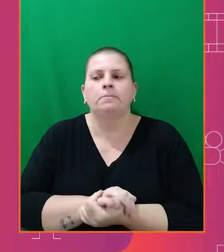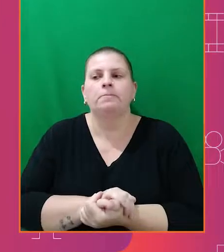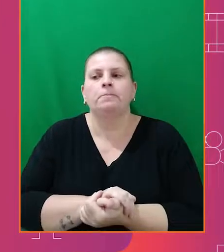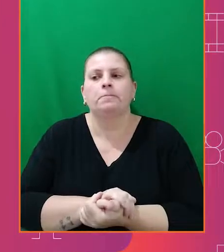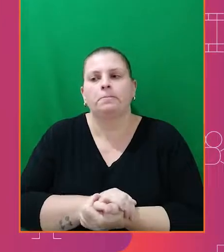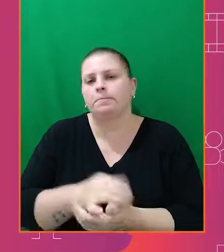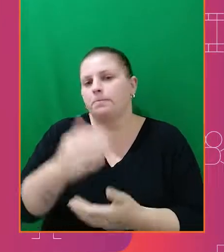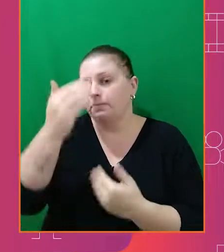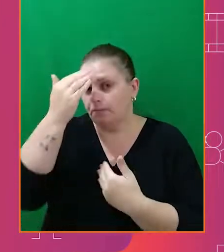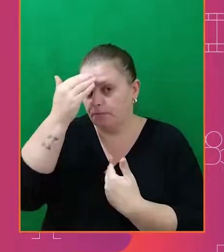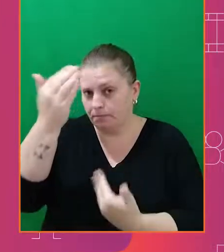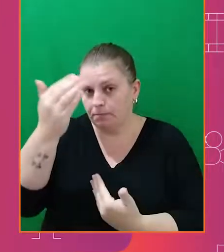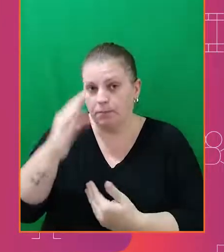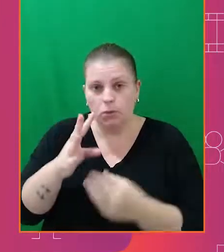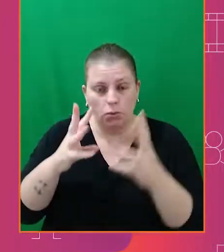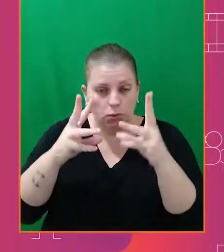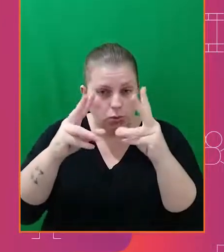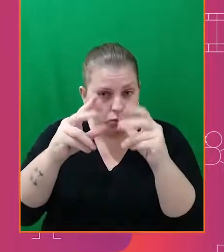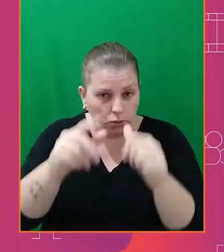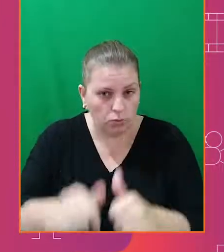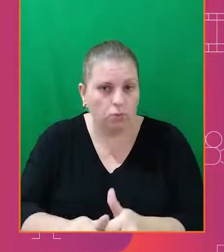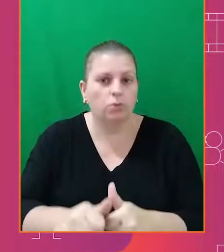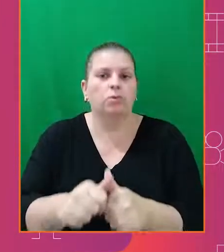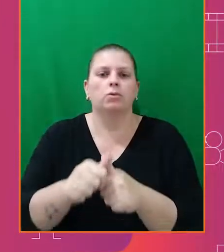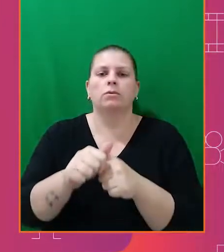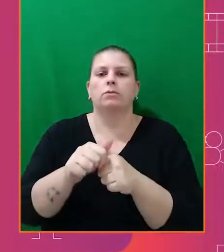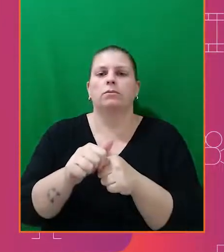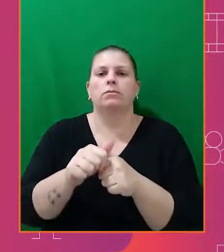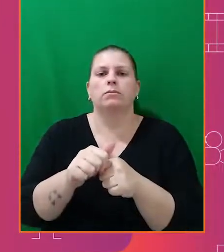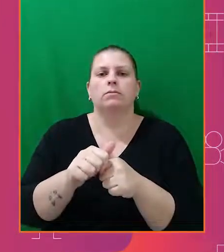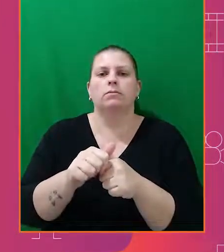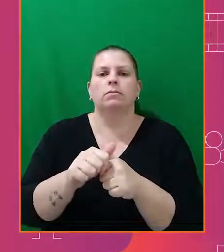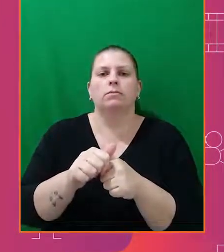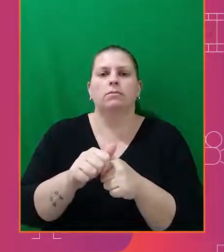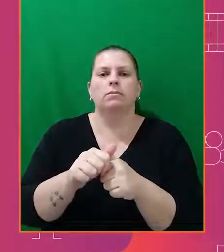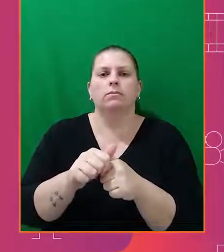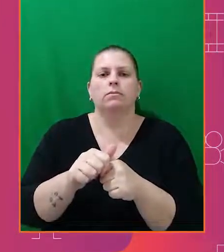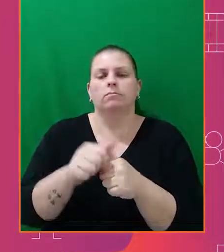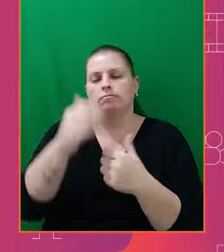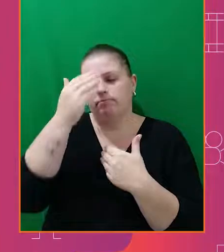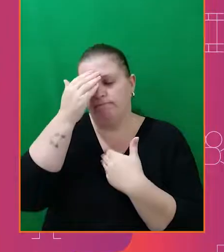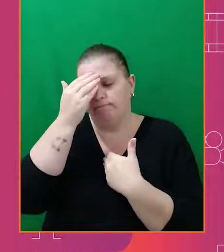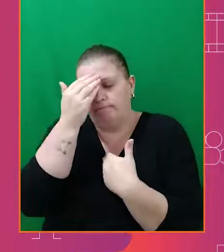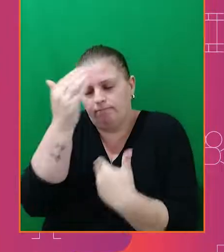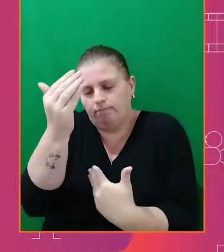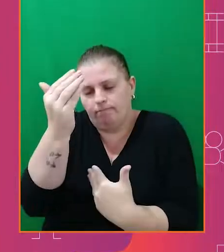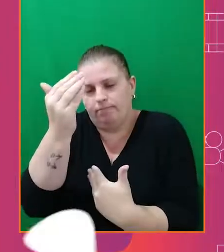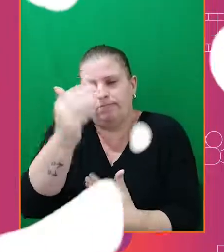E gostaria de agradecer a todos e todas por mais uma unidade. Muito obrigado.